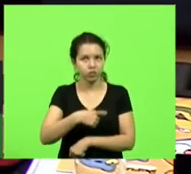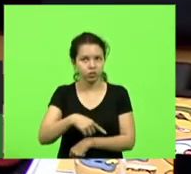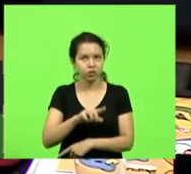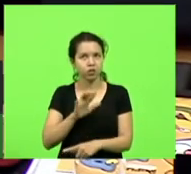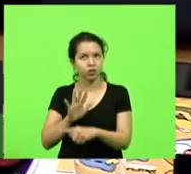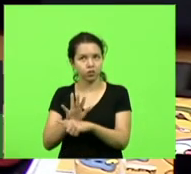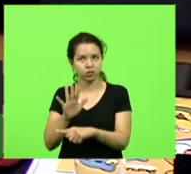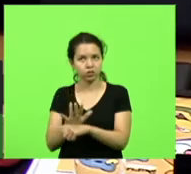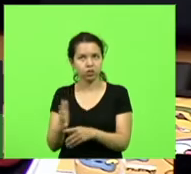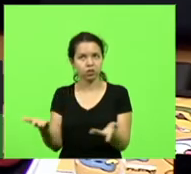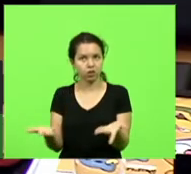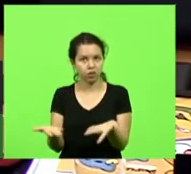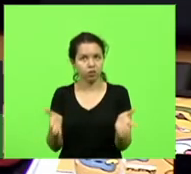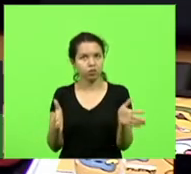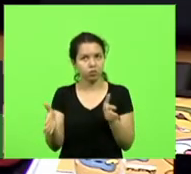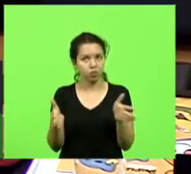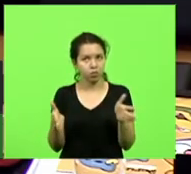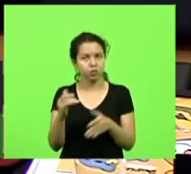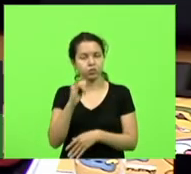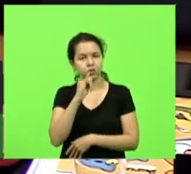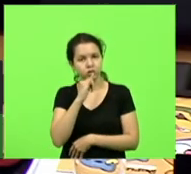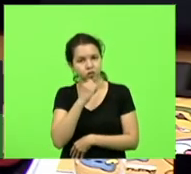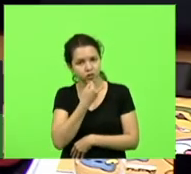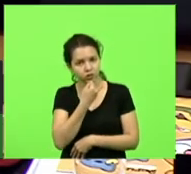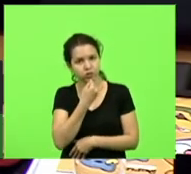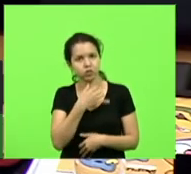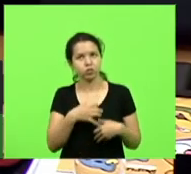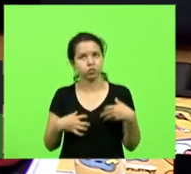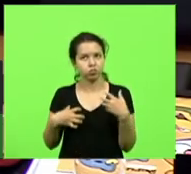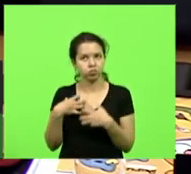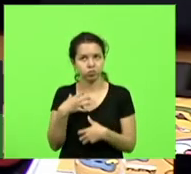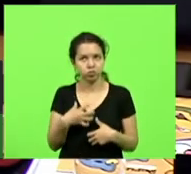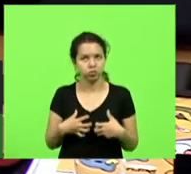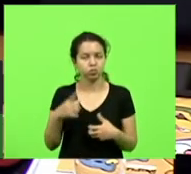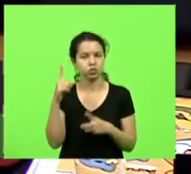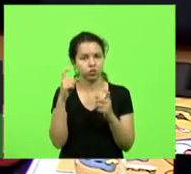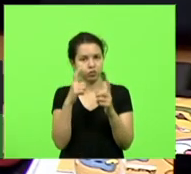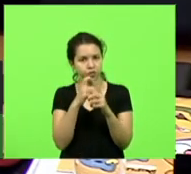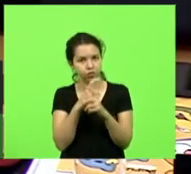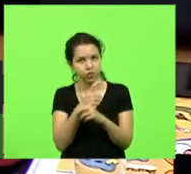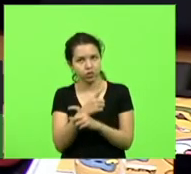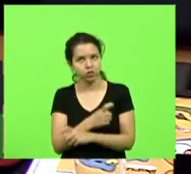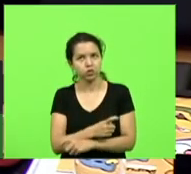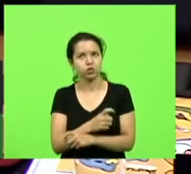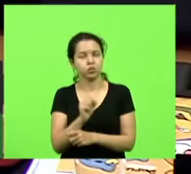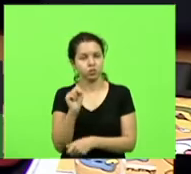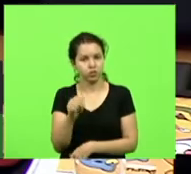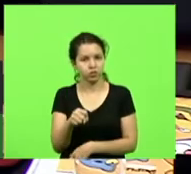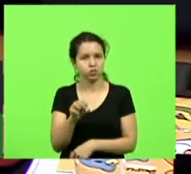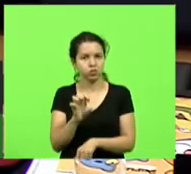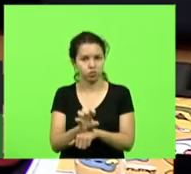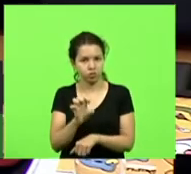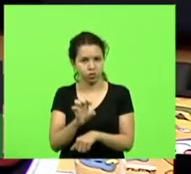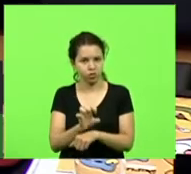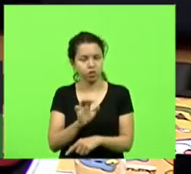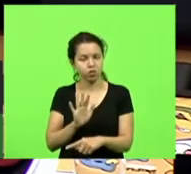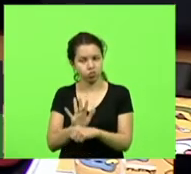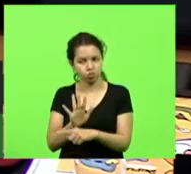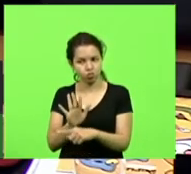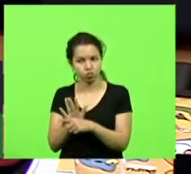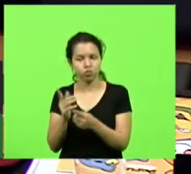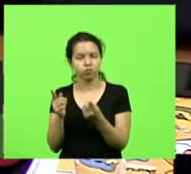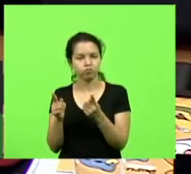ajudar nesse momento tão triste, tão doloroso, tão difícil para você, e sim, o Estado vai ser teu parceiro, porque